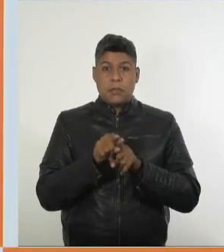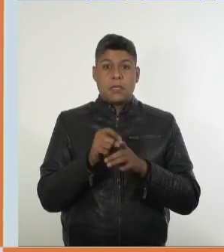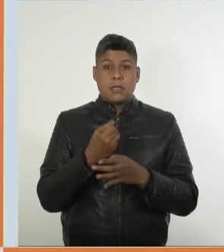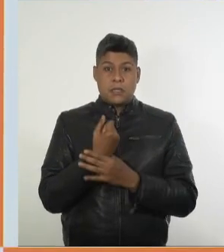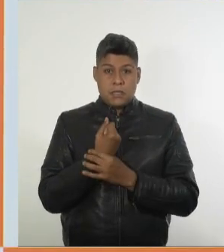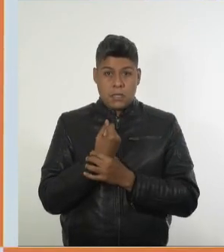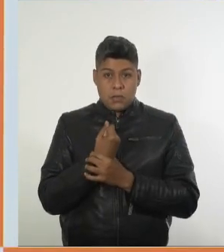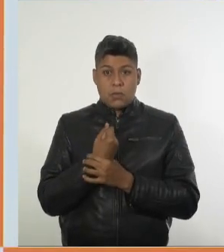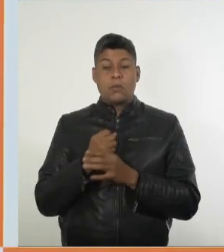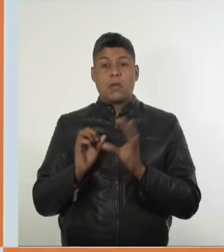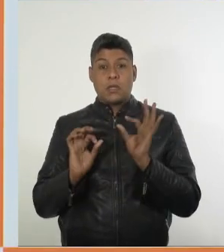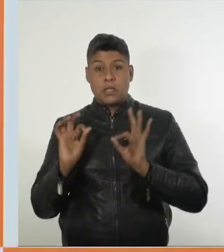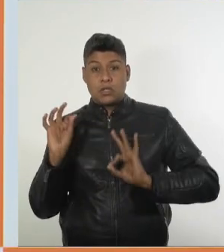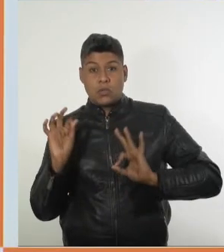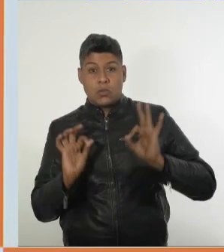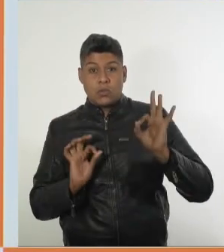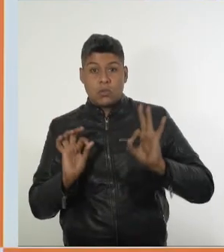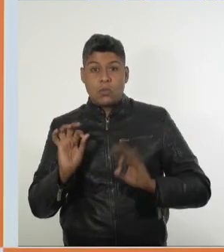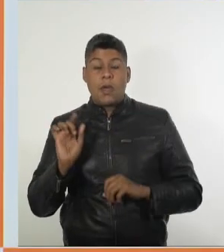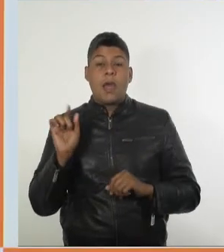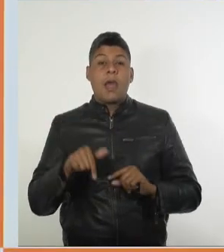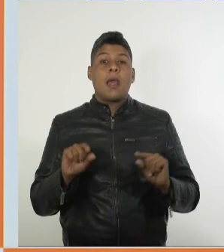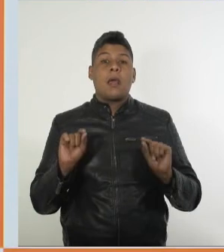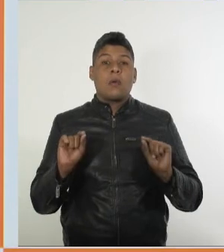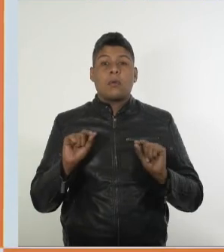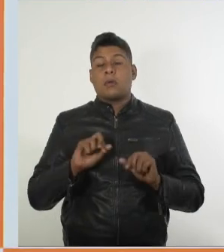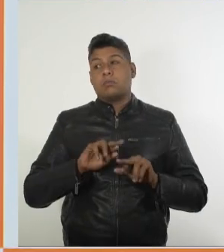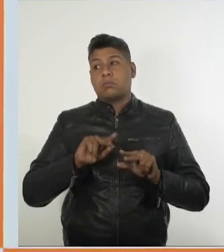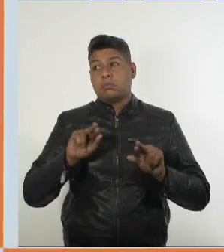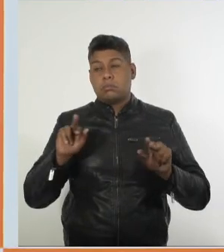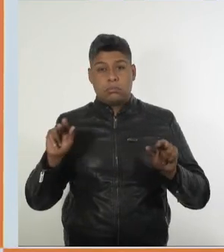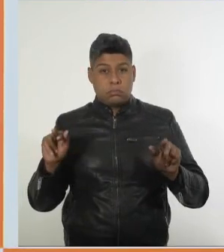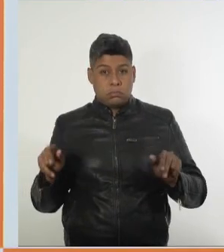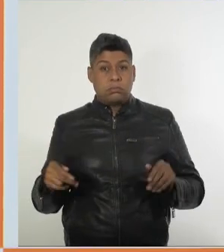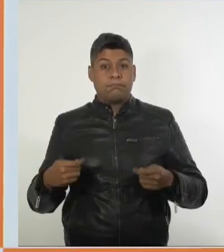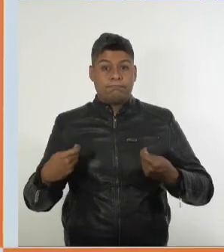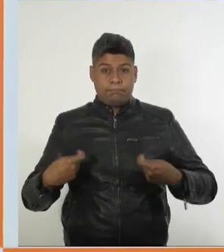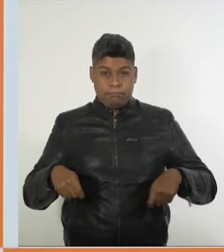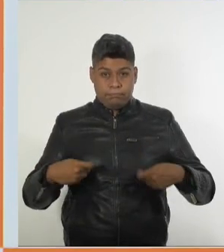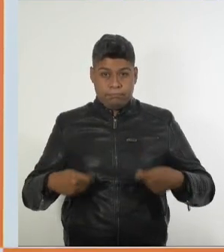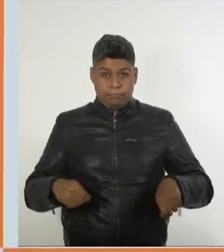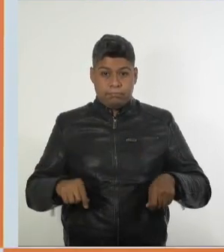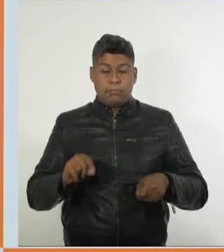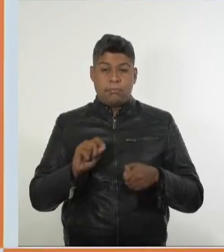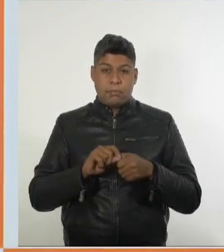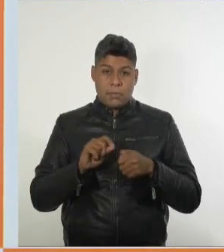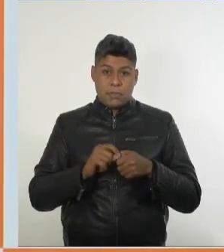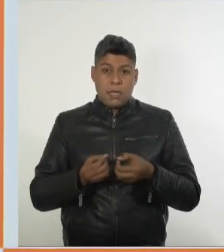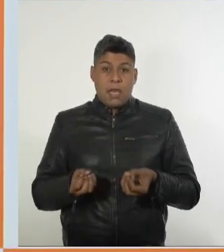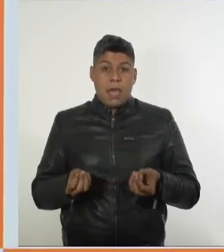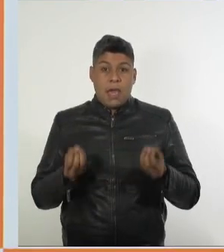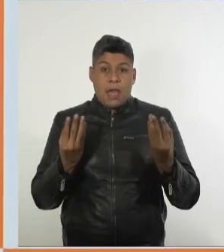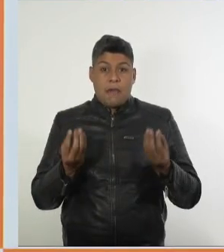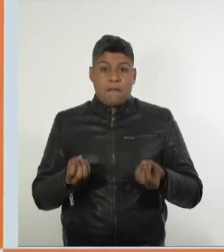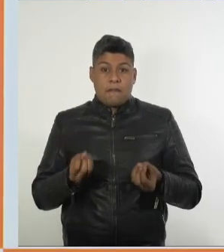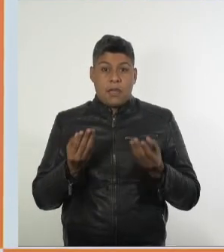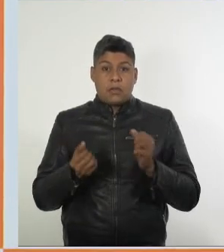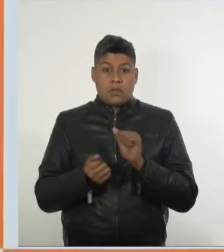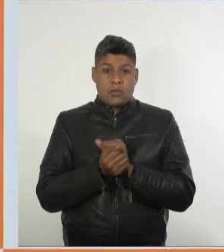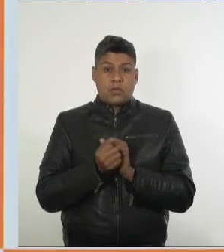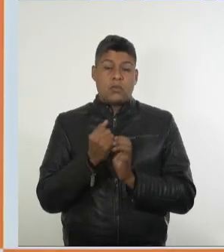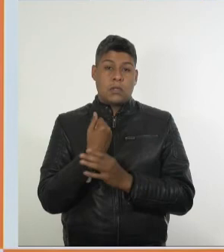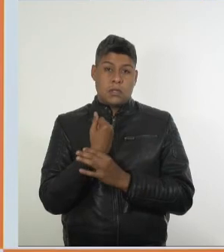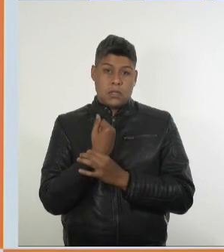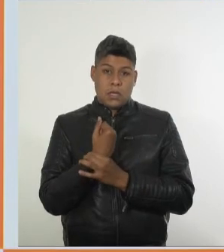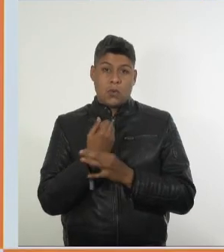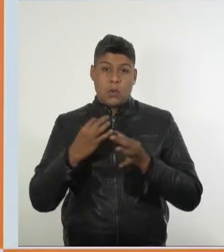de infraestrutura, ou seja, uma série de ações necessárias para se fazer os eventos com a segurança